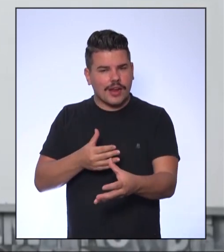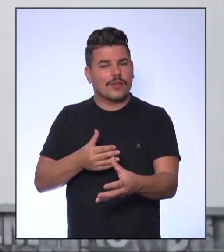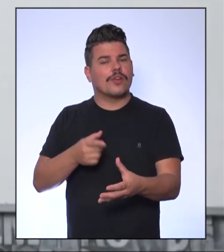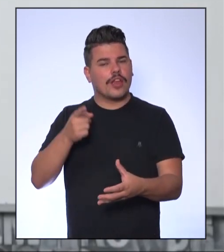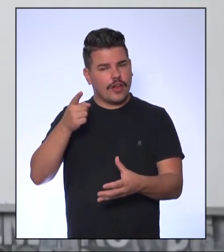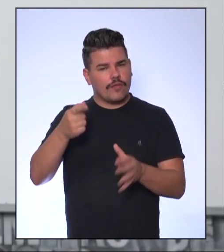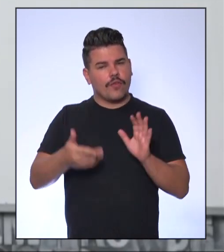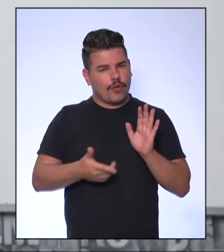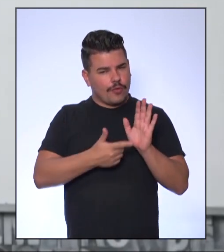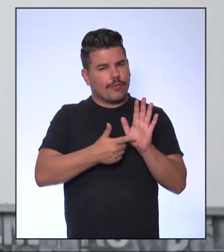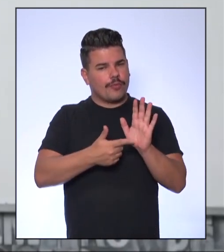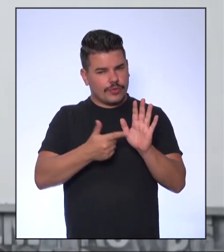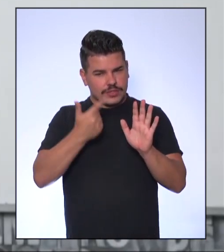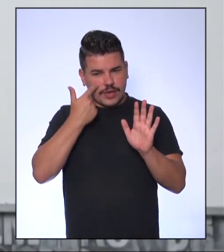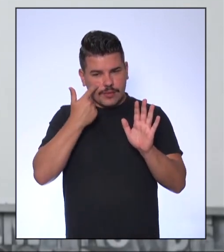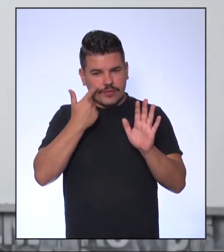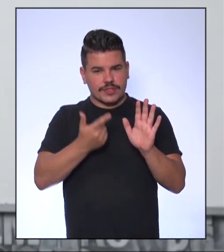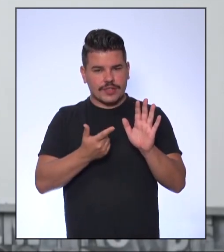aqui, né?